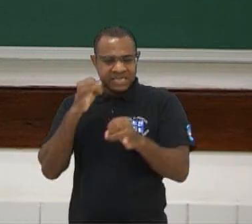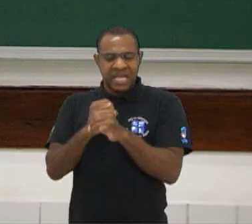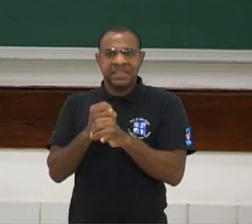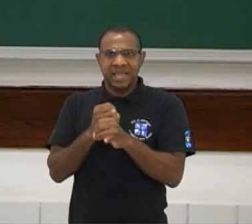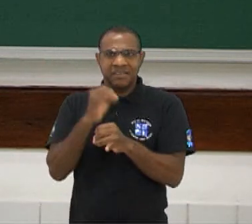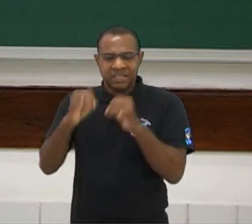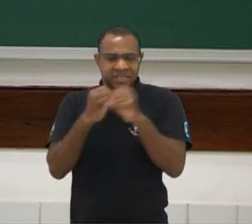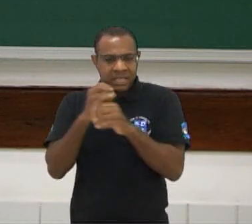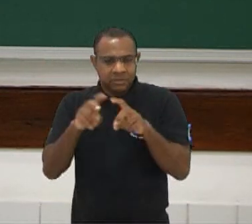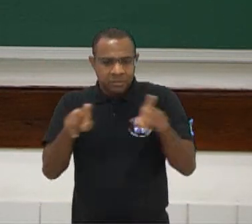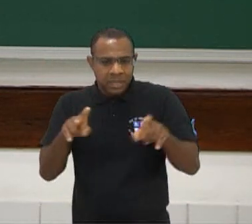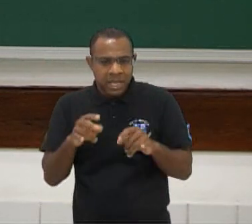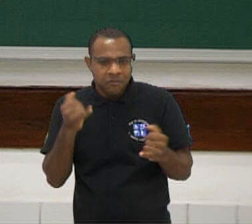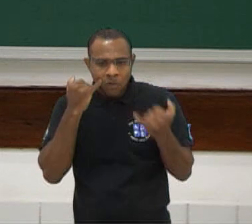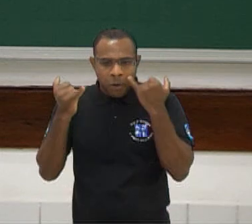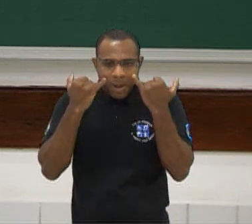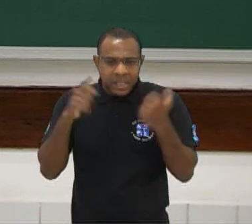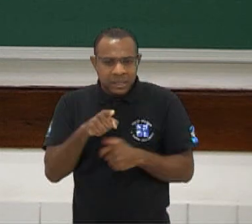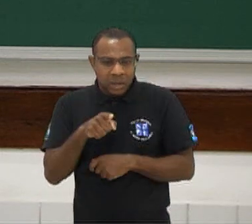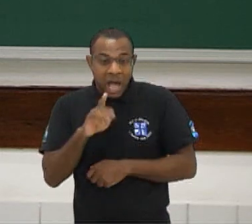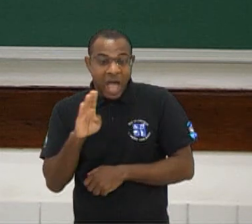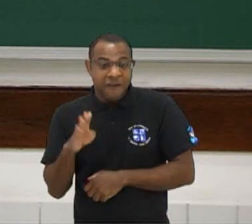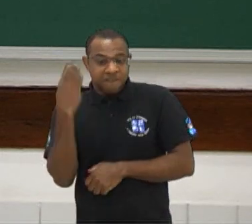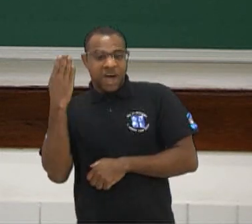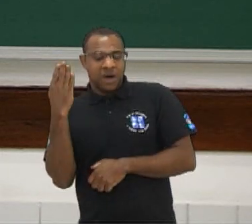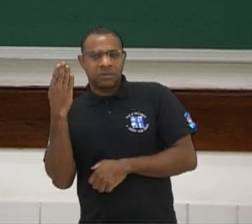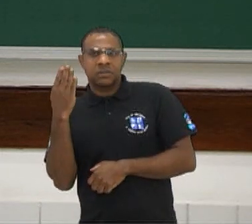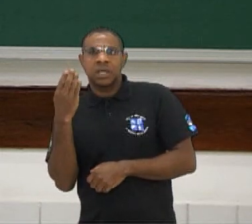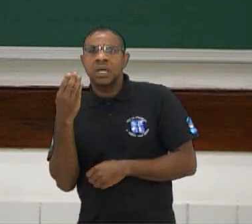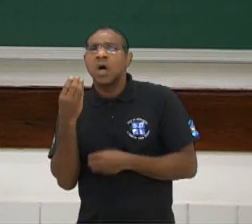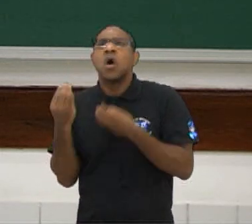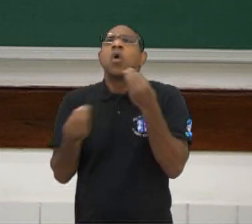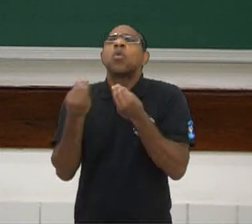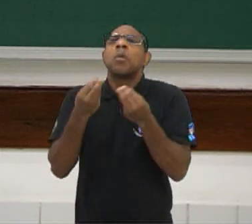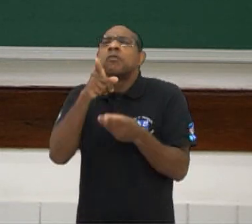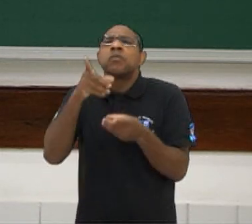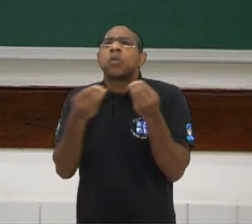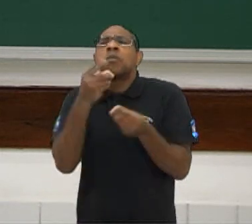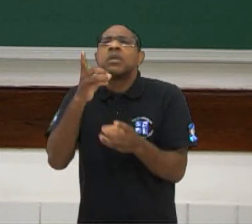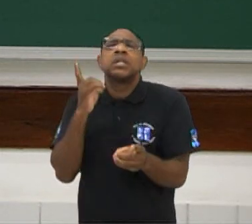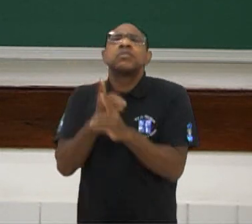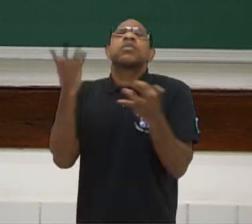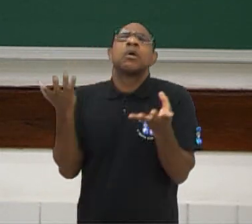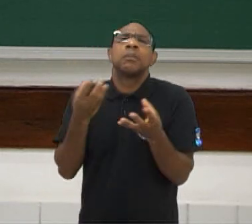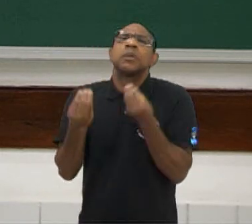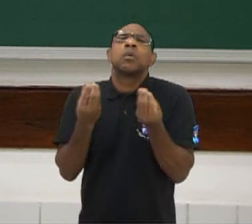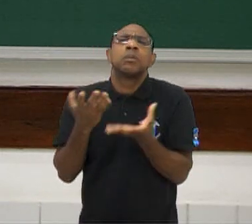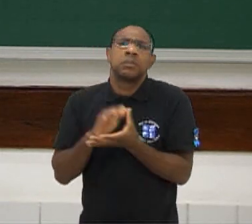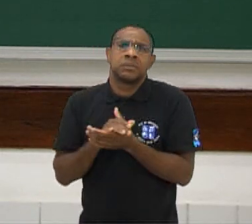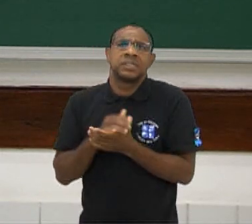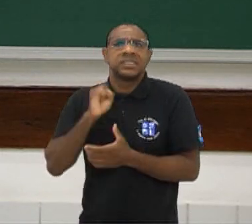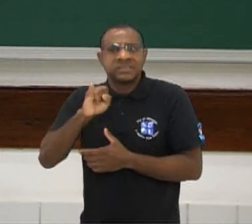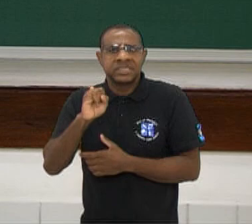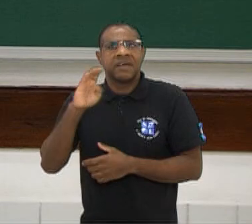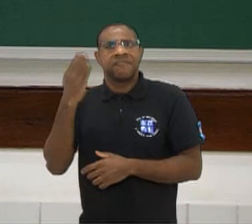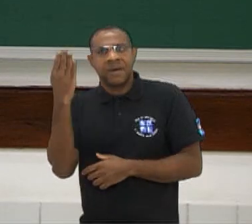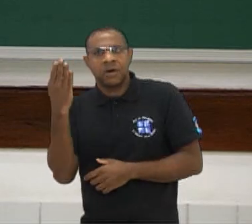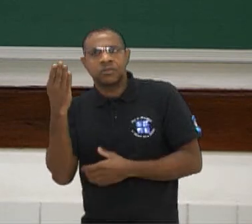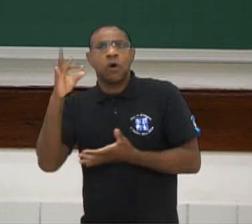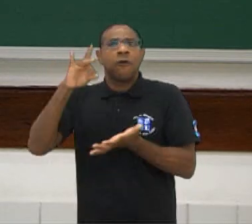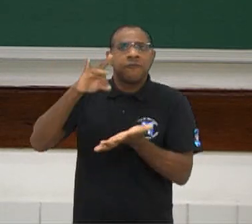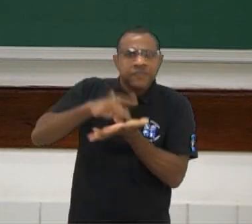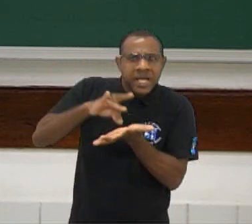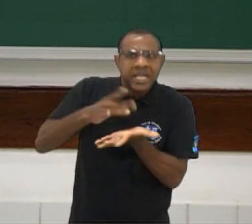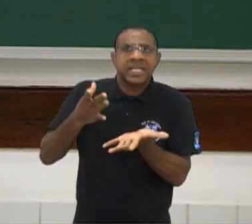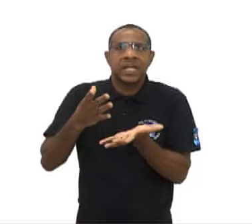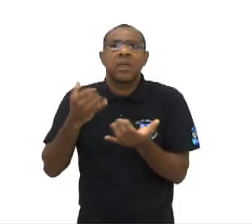qual meio você utiliza para verificar se a notícia é verdadeira ou falsa? Vou dar um tempinho para você responder aí no seu